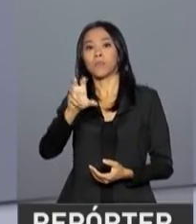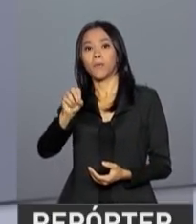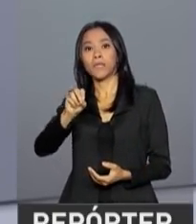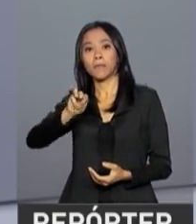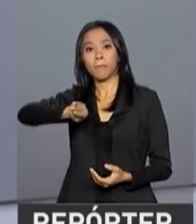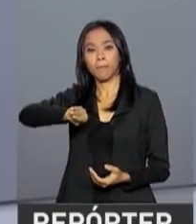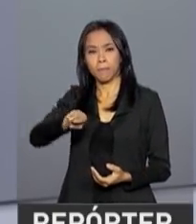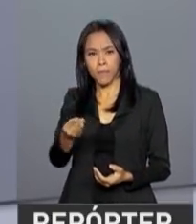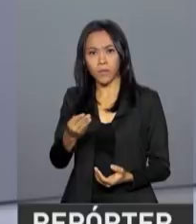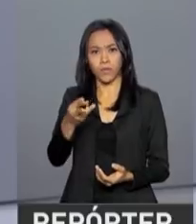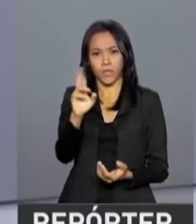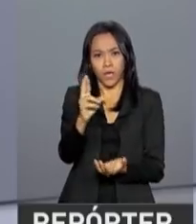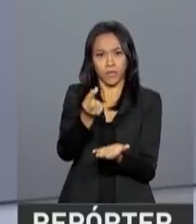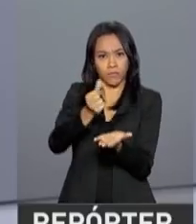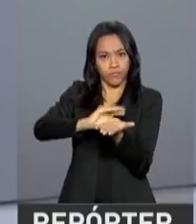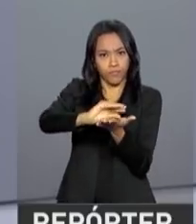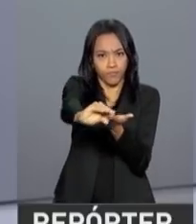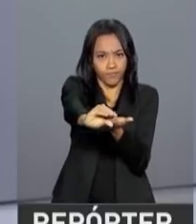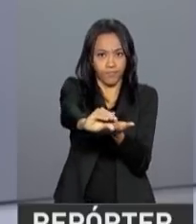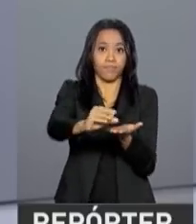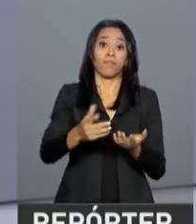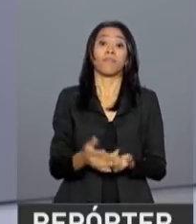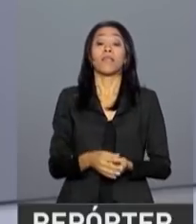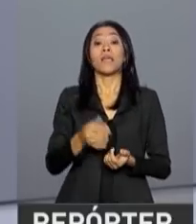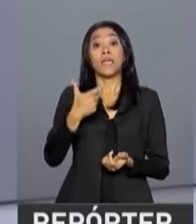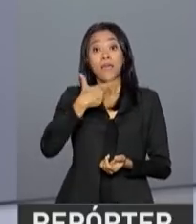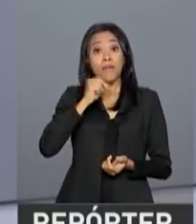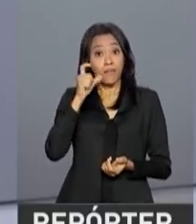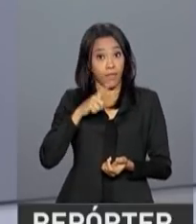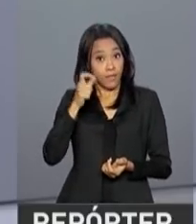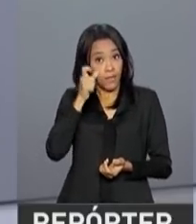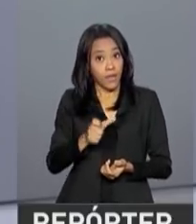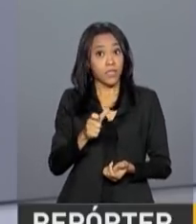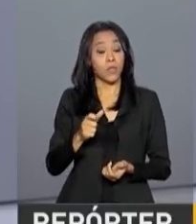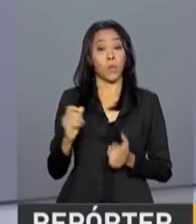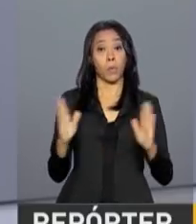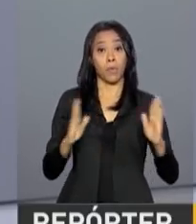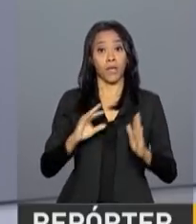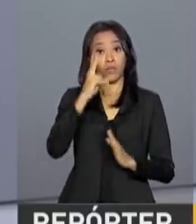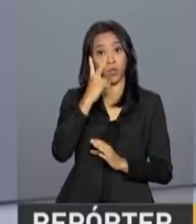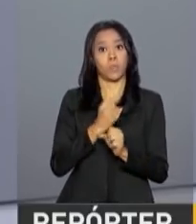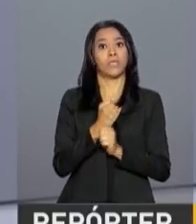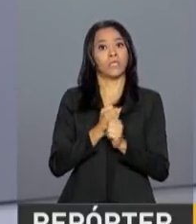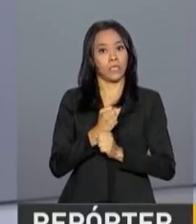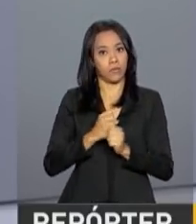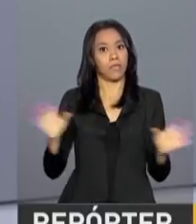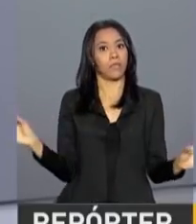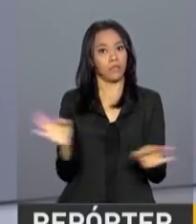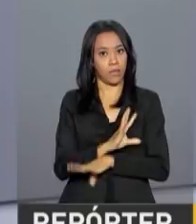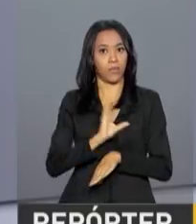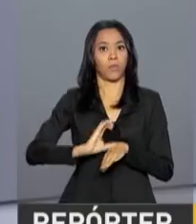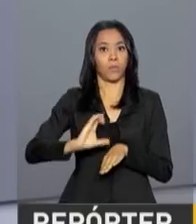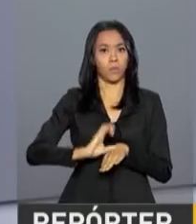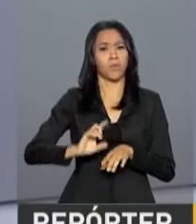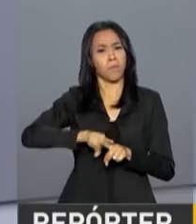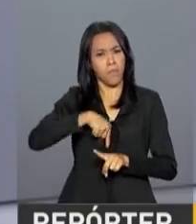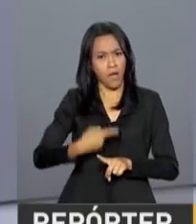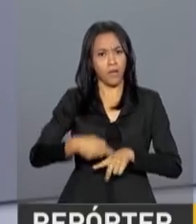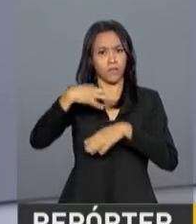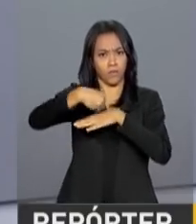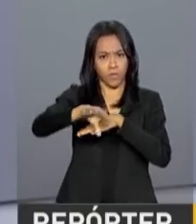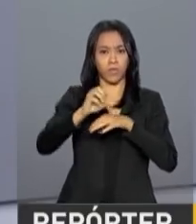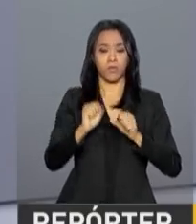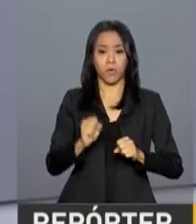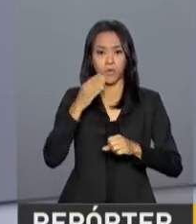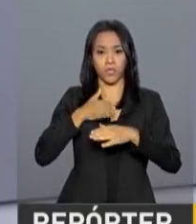dos agentes que não terão nenhum custo os interessados têm prazo de dois anos para concluir o curso técnico mais informações podem ser